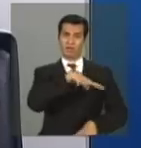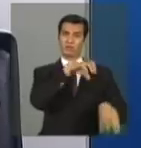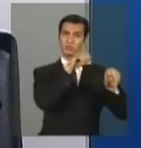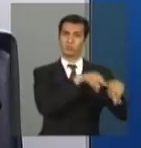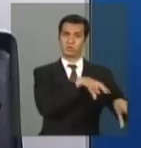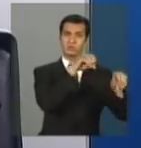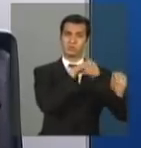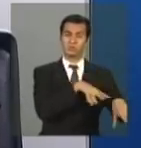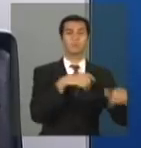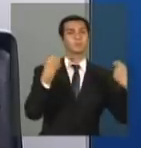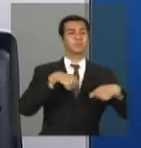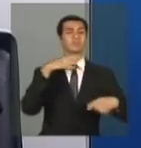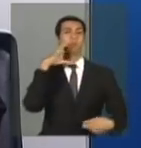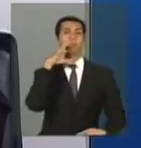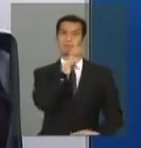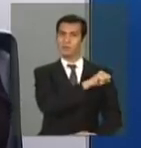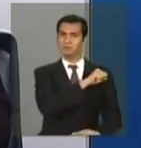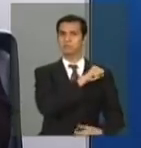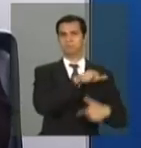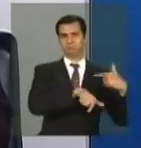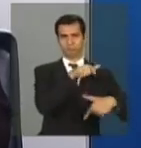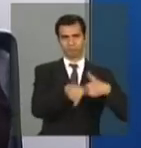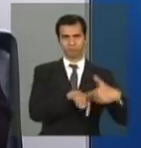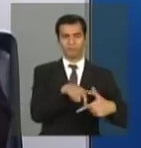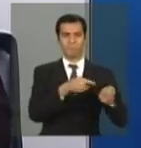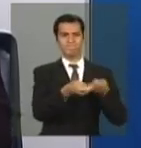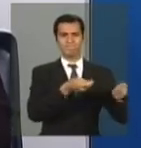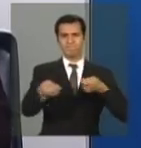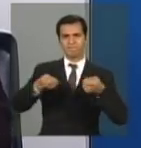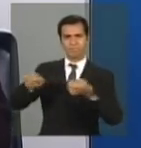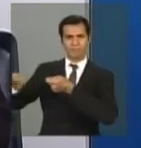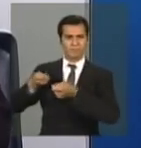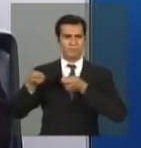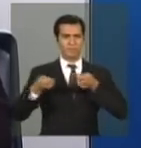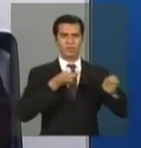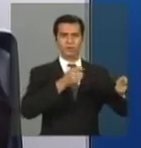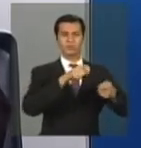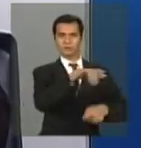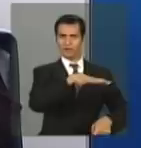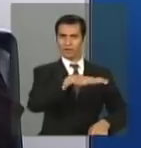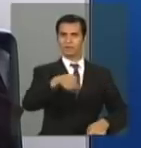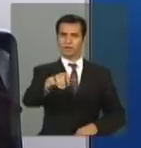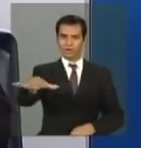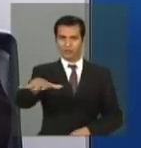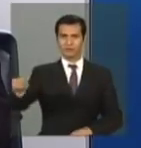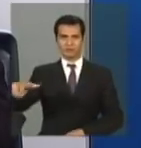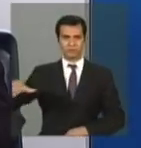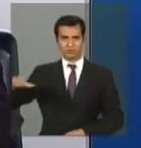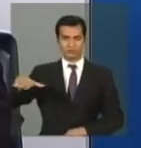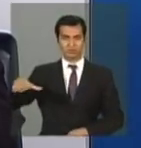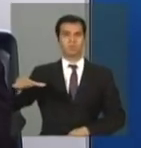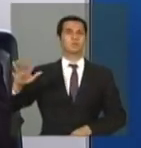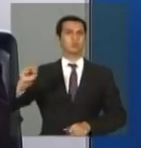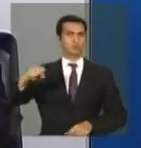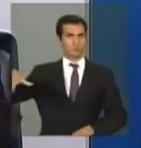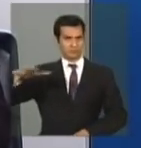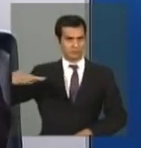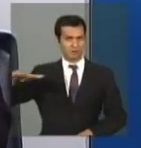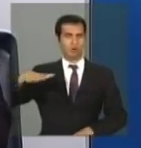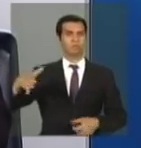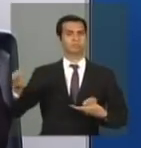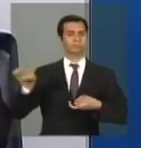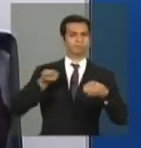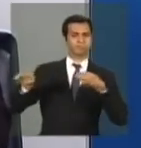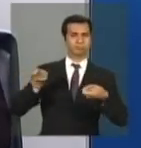que ela tem que agir rapidamente para se articular intersetorialmente com a área social, para que